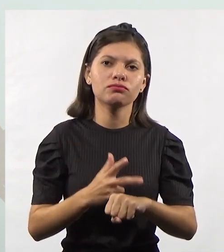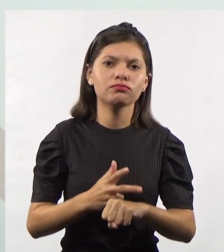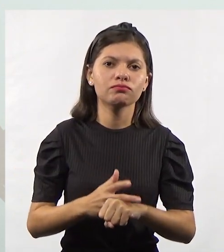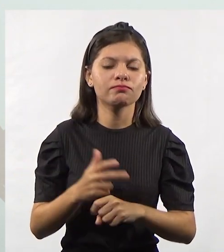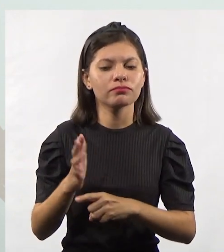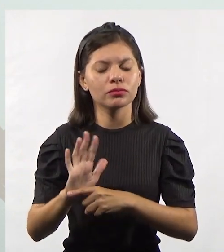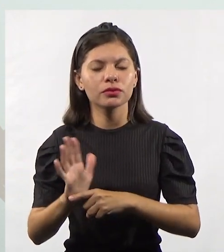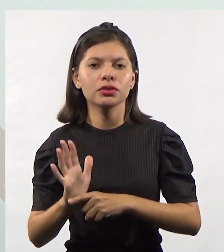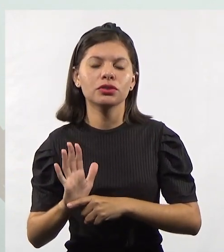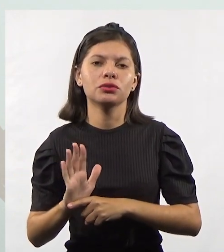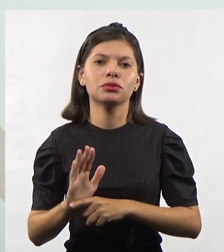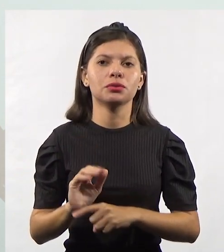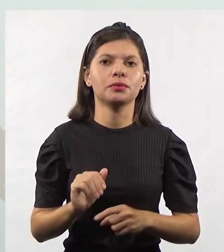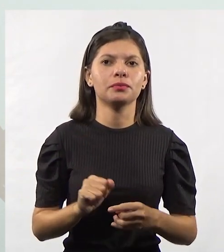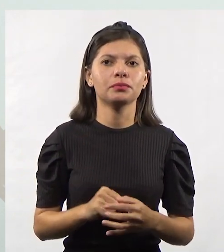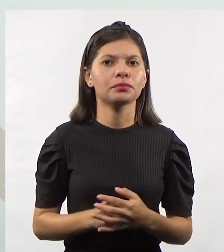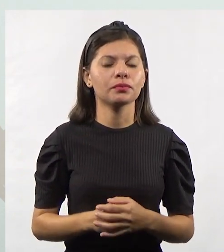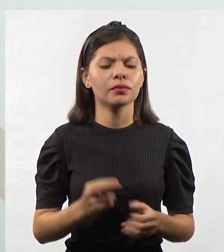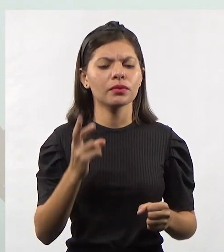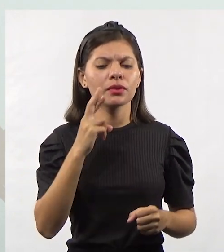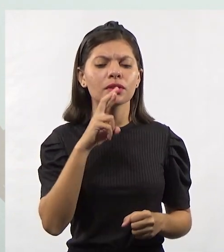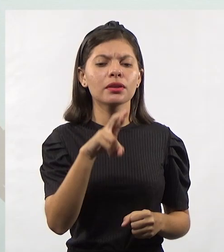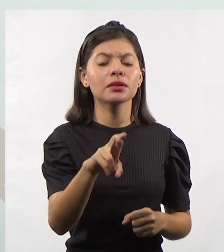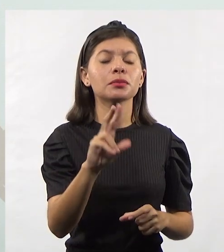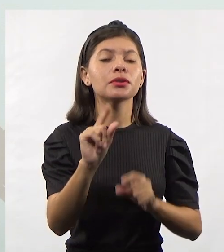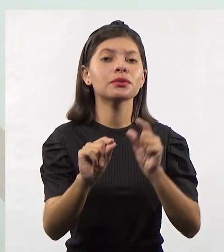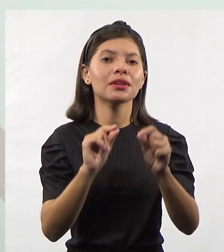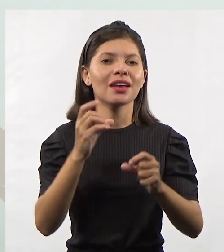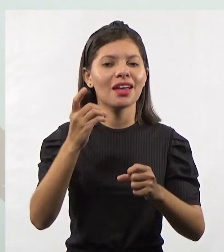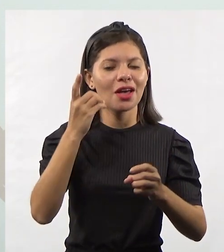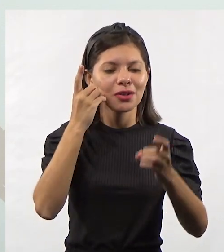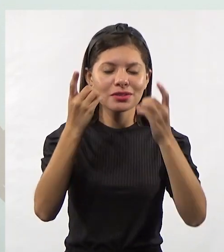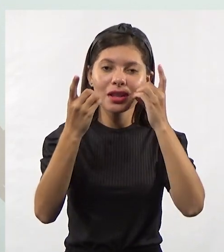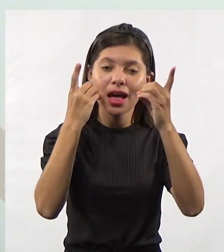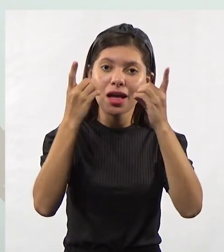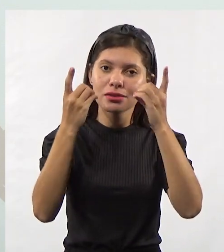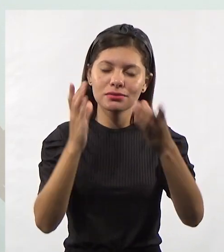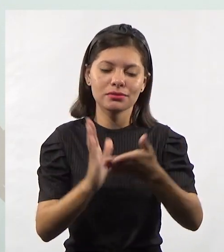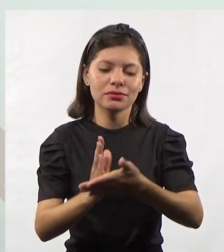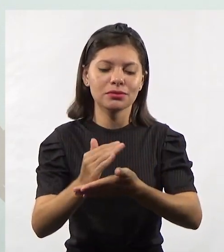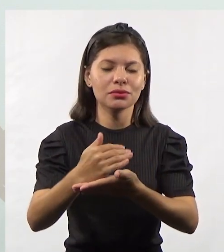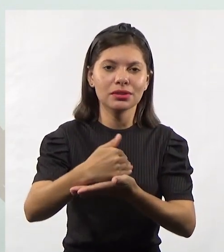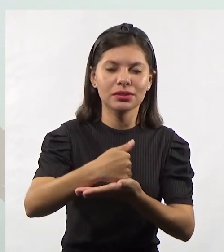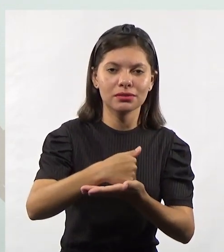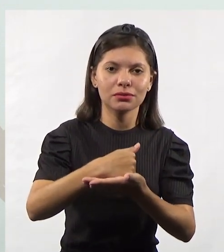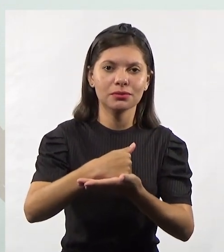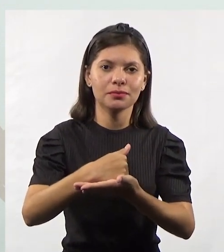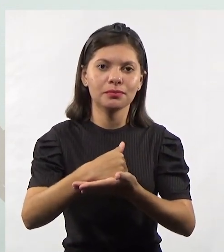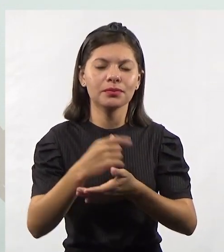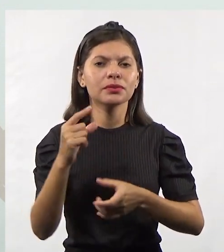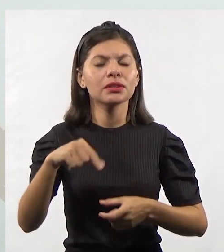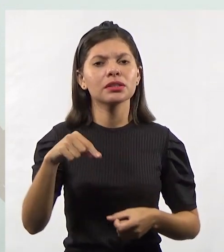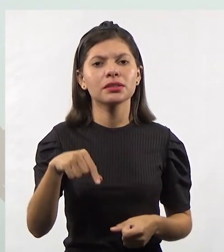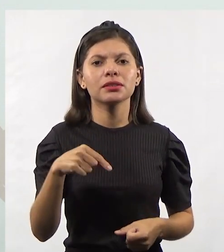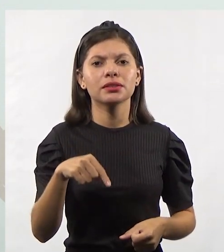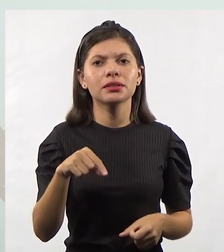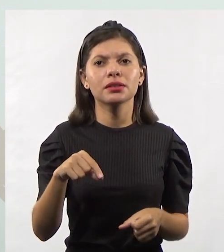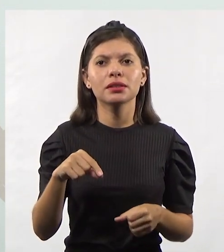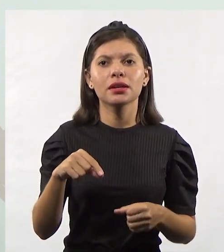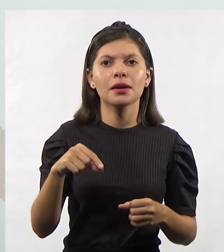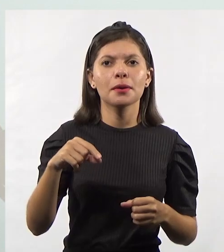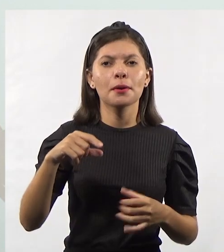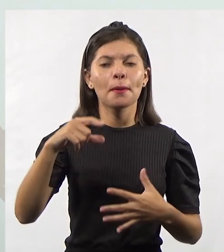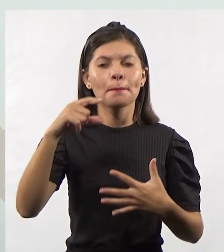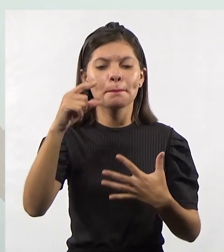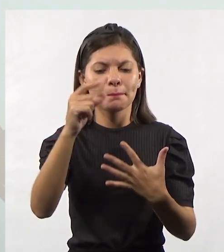dessas discussões é que vai ser os dados que vocês estão coletando Ok então esse Essas são as digamos assim um dos principais